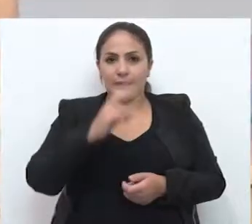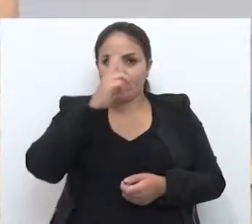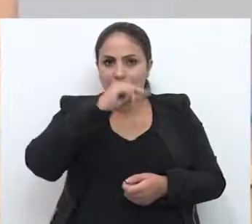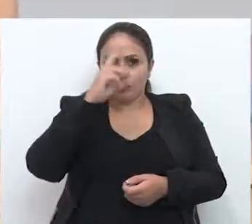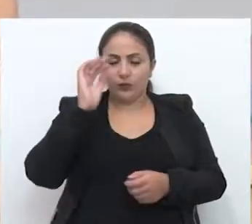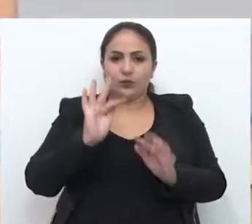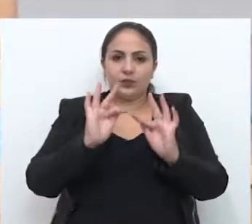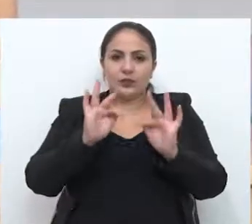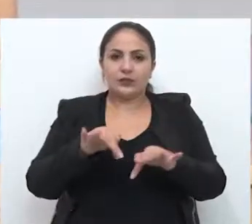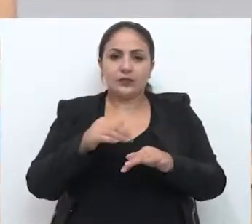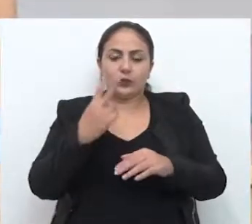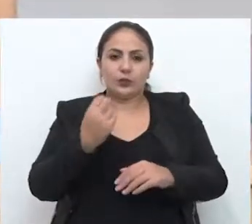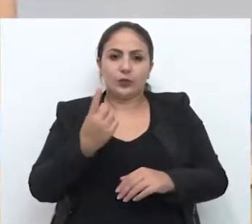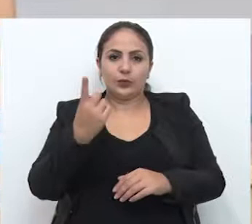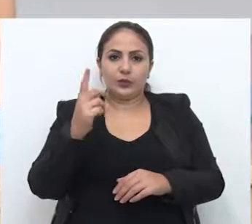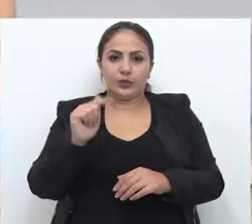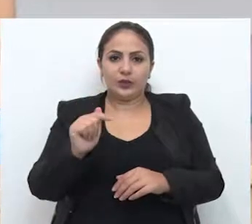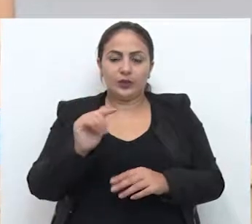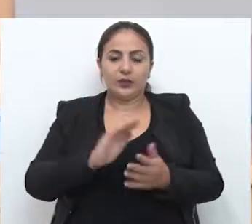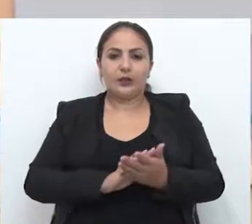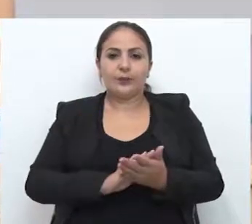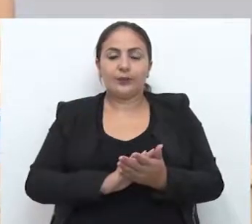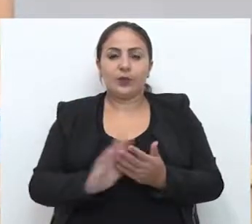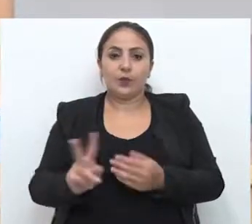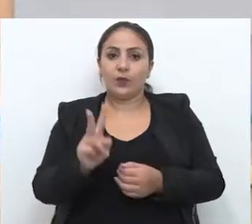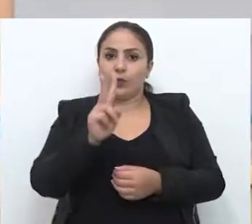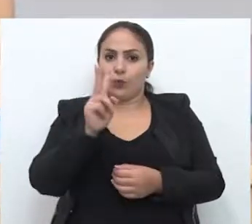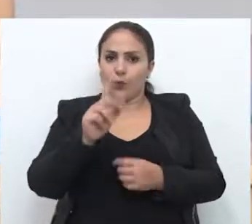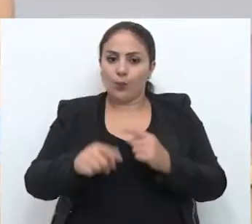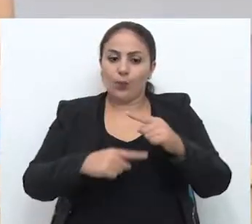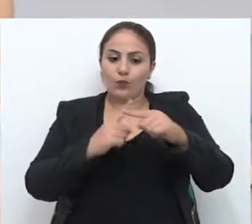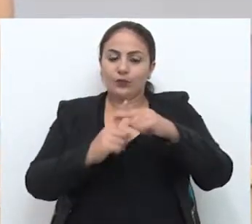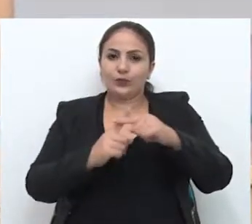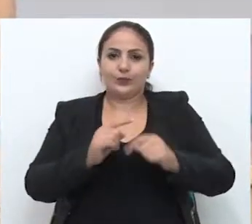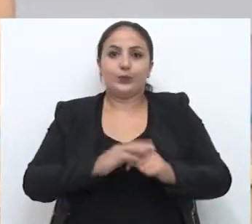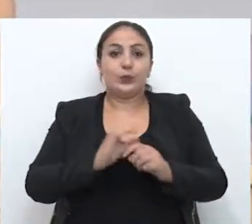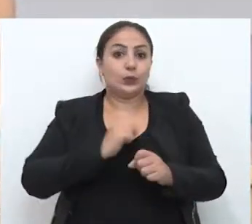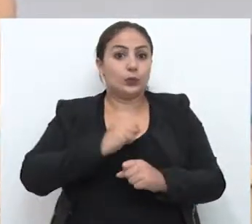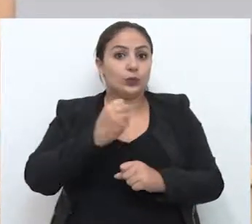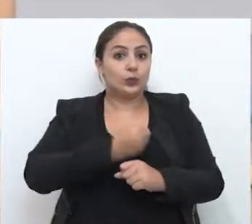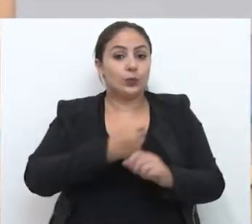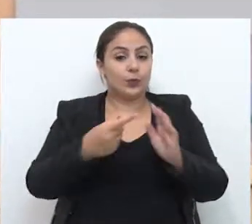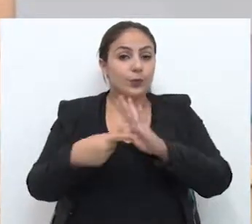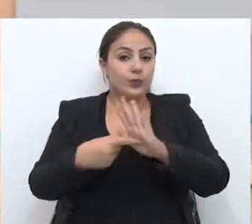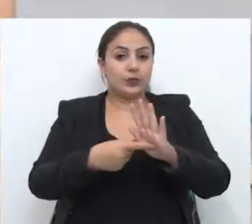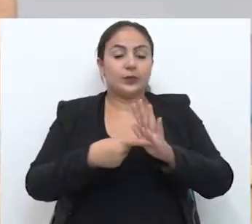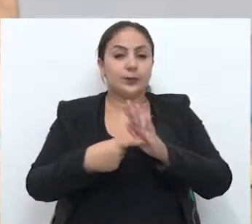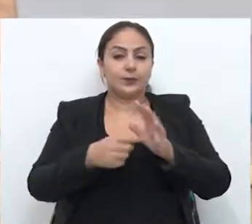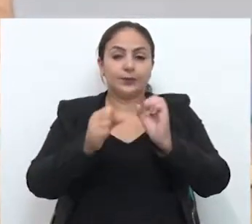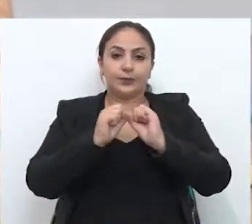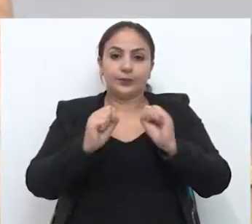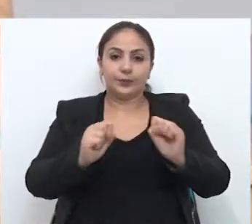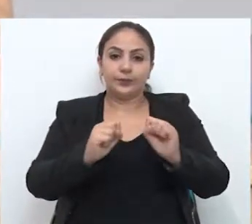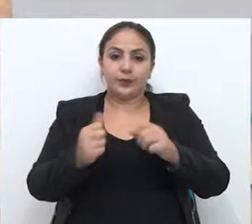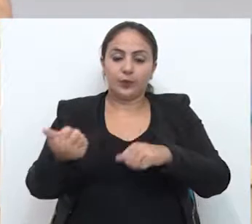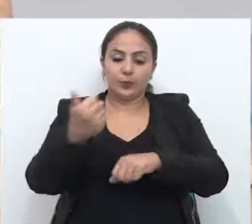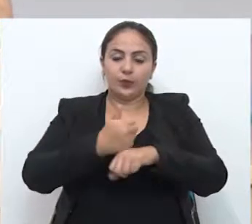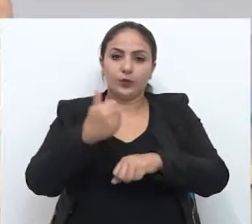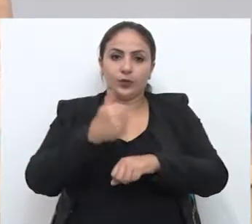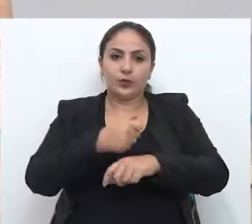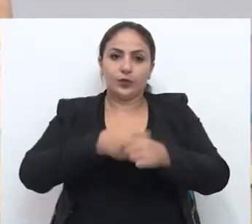A Prefeitura encerrou 2017 com saldo positivo. Os números foram apresentados pelo